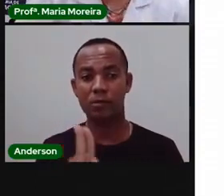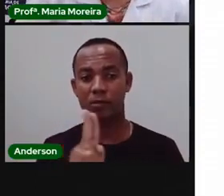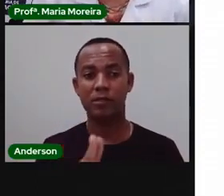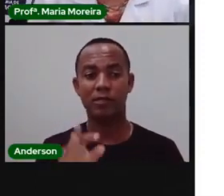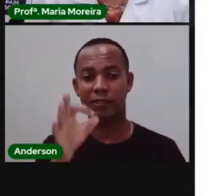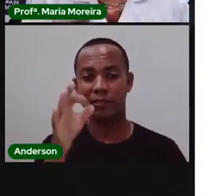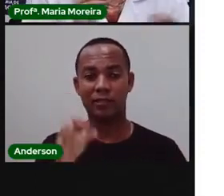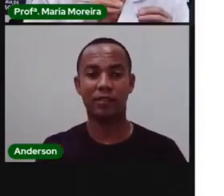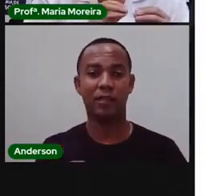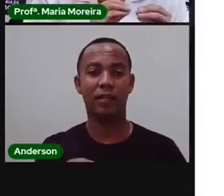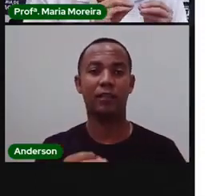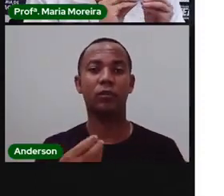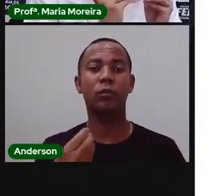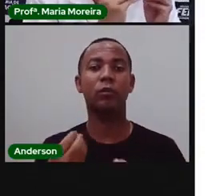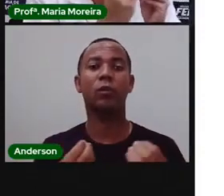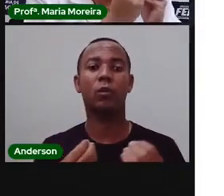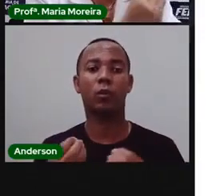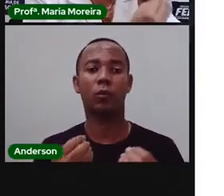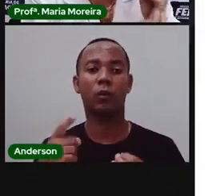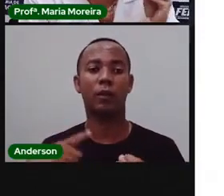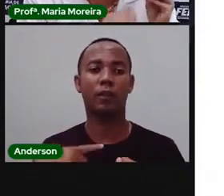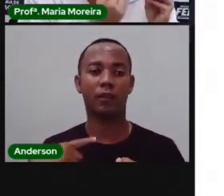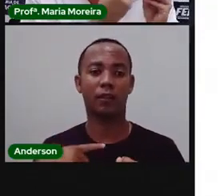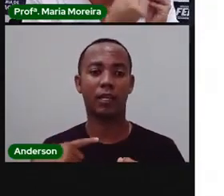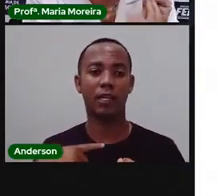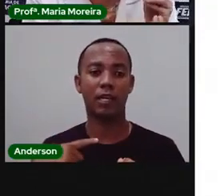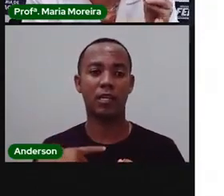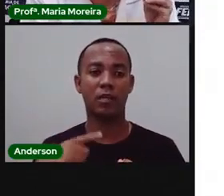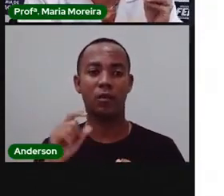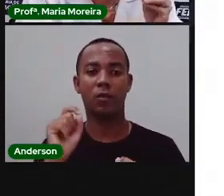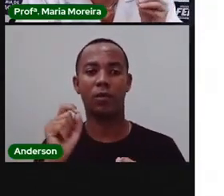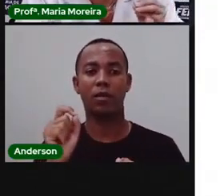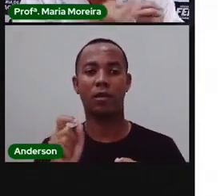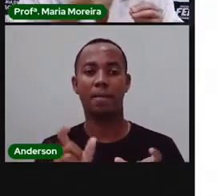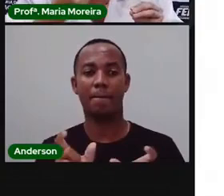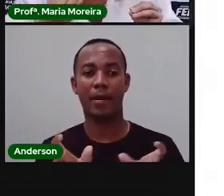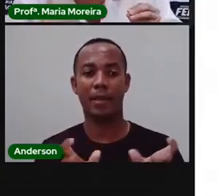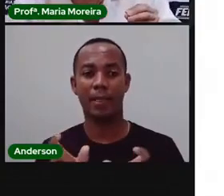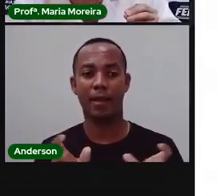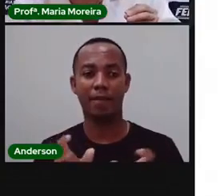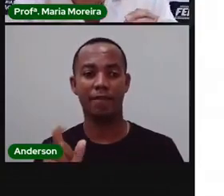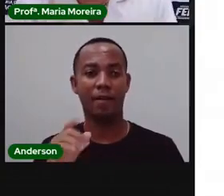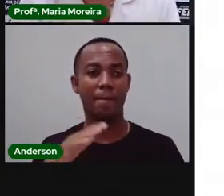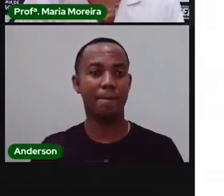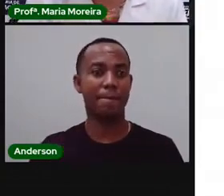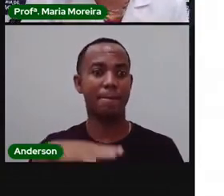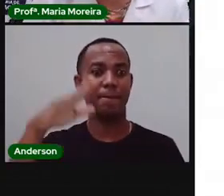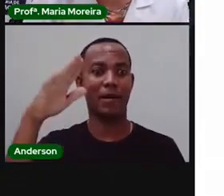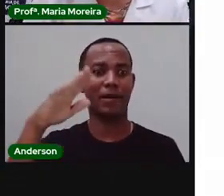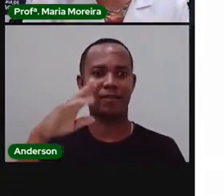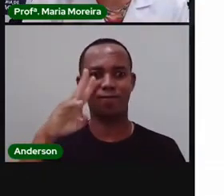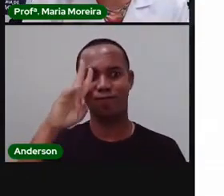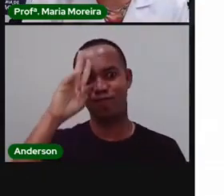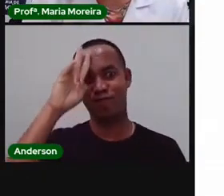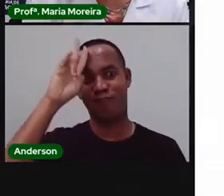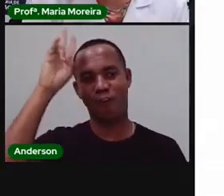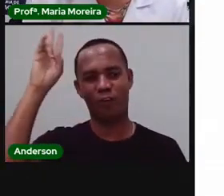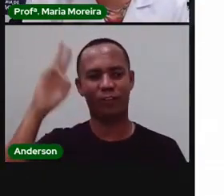palavras, ela tem o quê? Tem uma parte dessa palavra que ela é mais forte do que